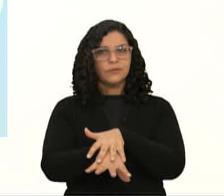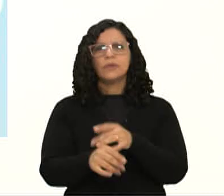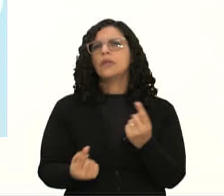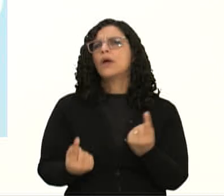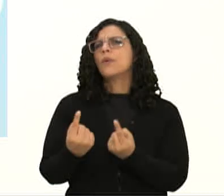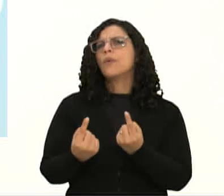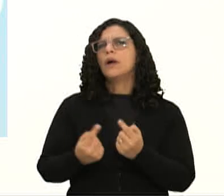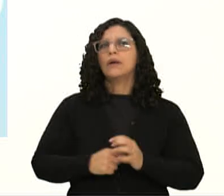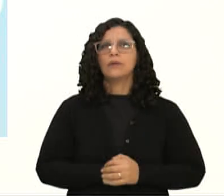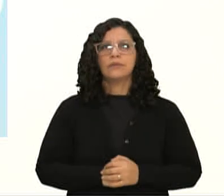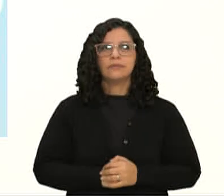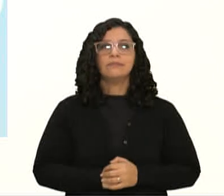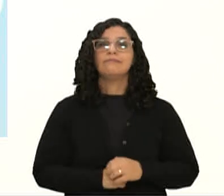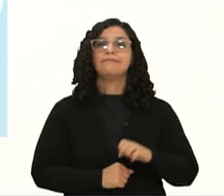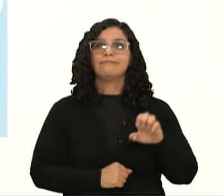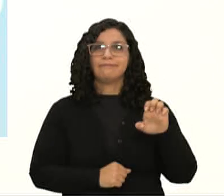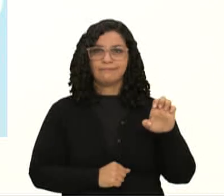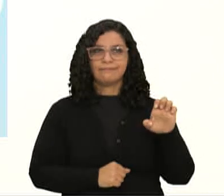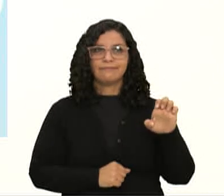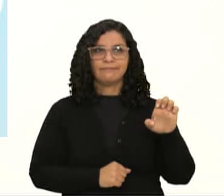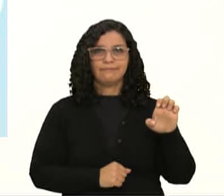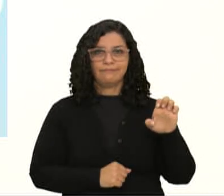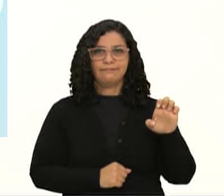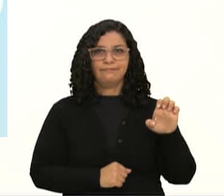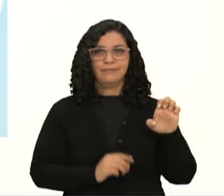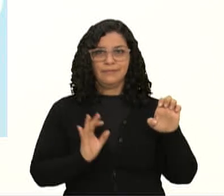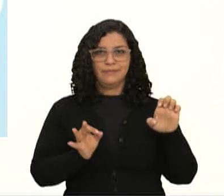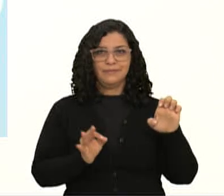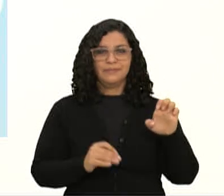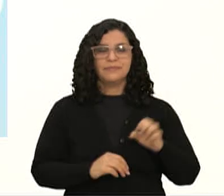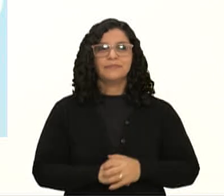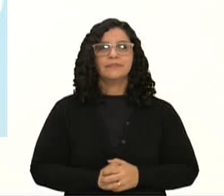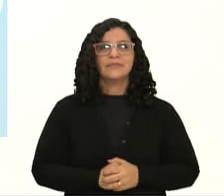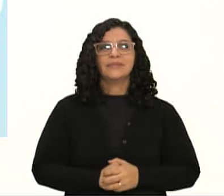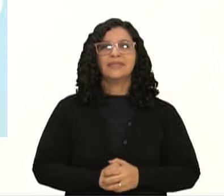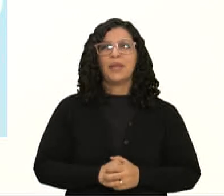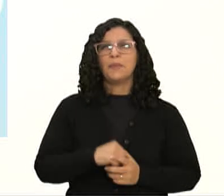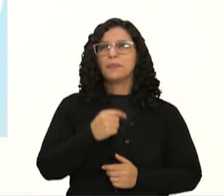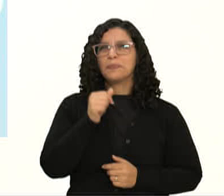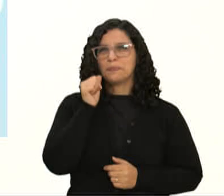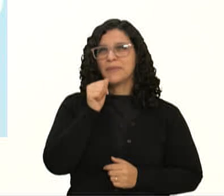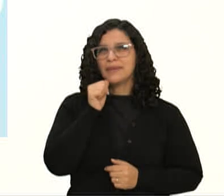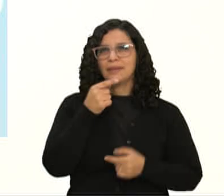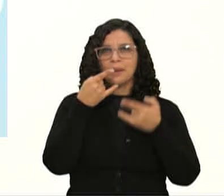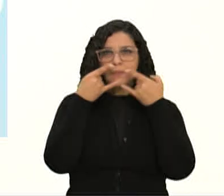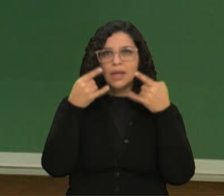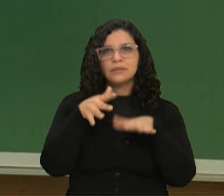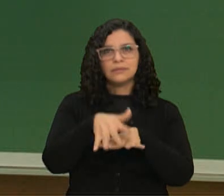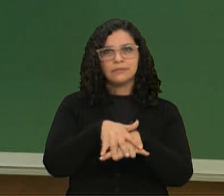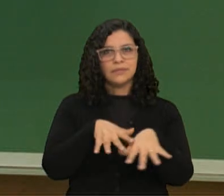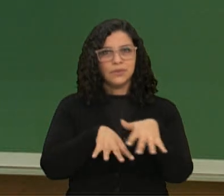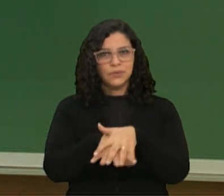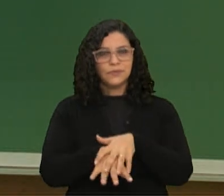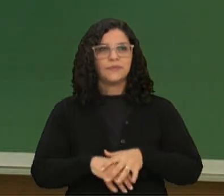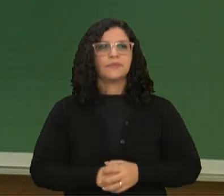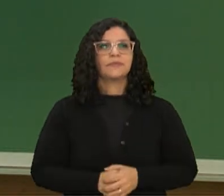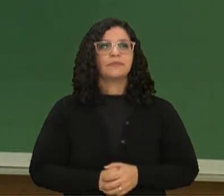é luvas. Então, é a imagem E, que nós temos aqui a menininha com a máscara e com a luva. Letter